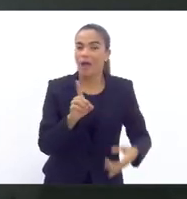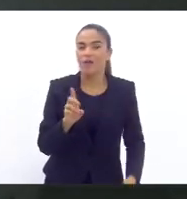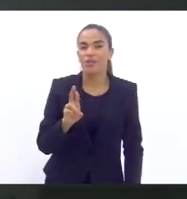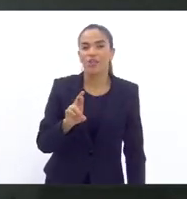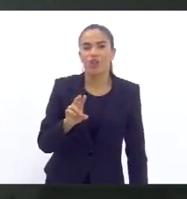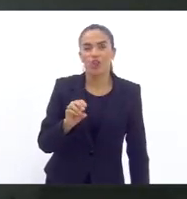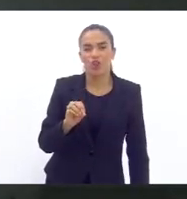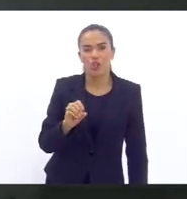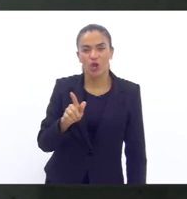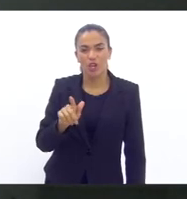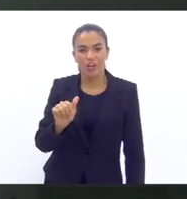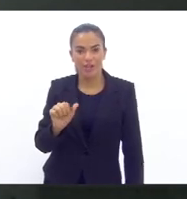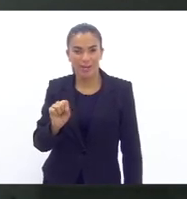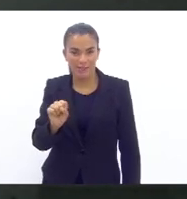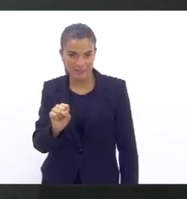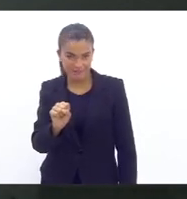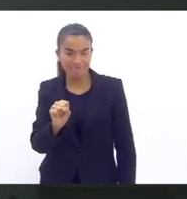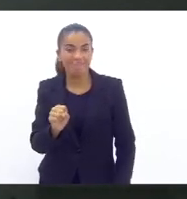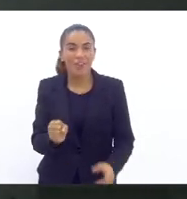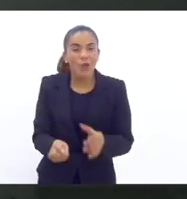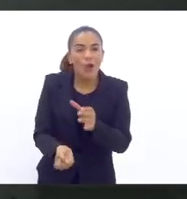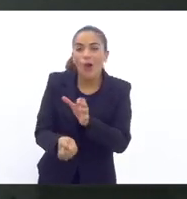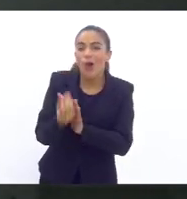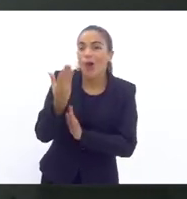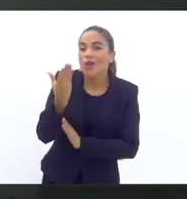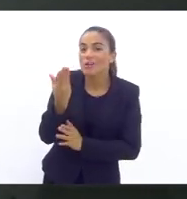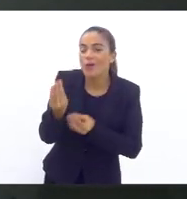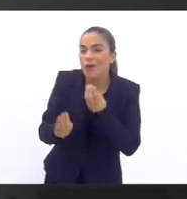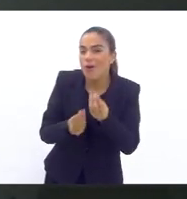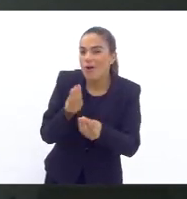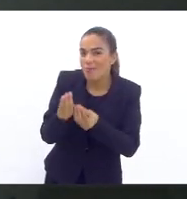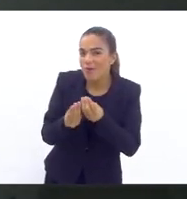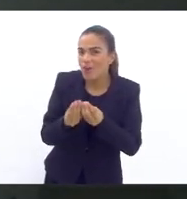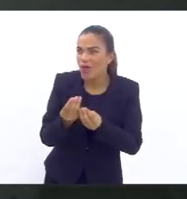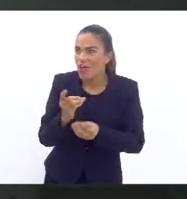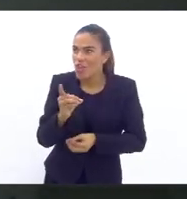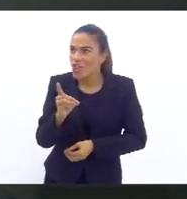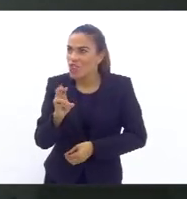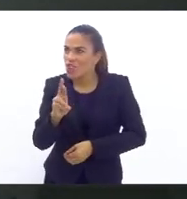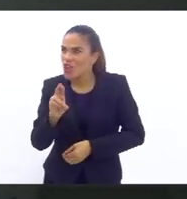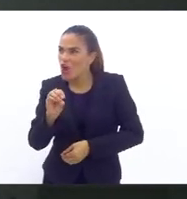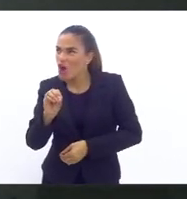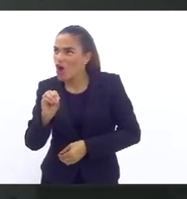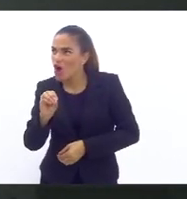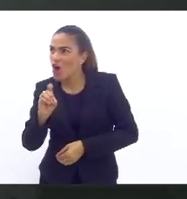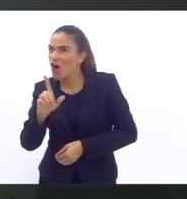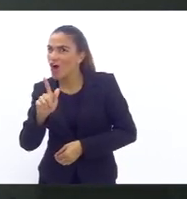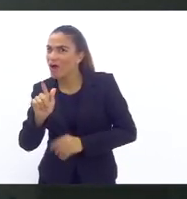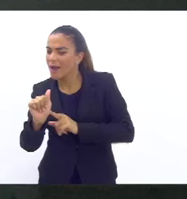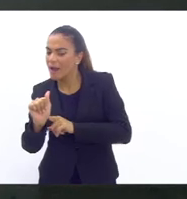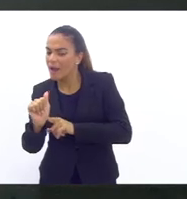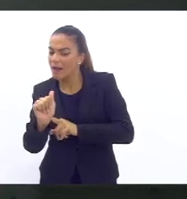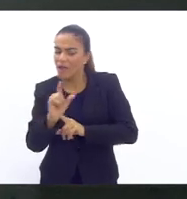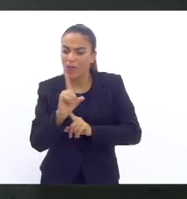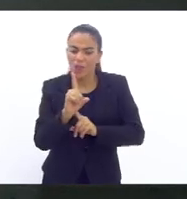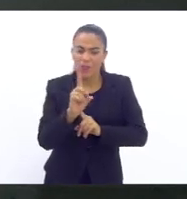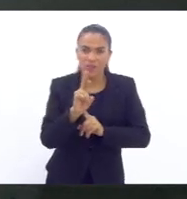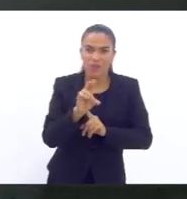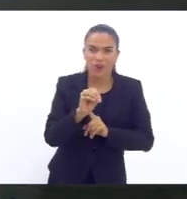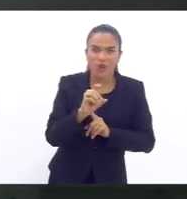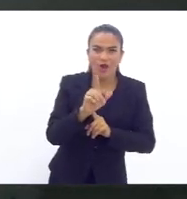de drogaria drogas e aí a droga pode ser usada